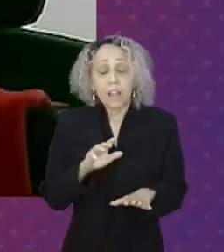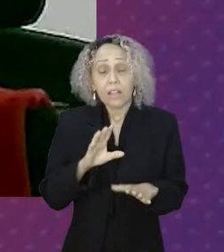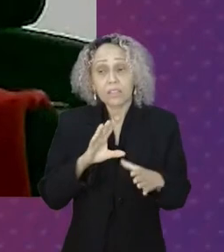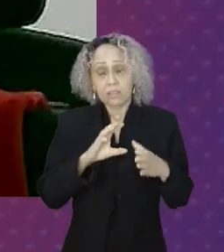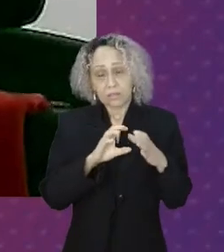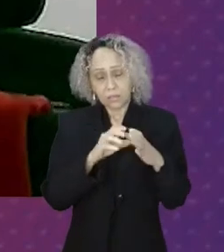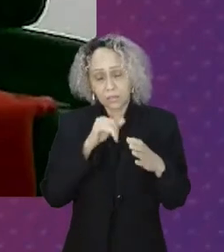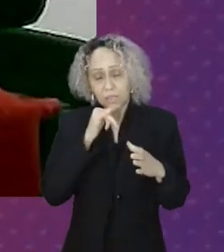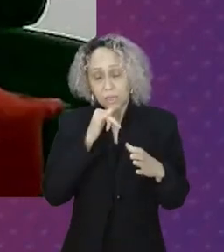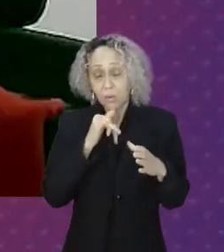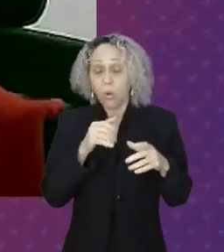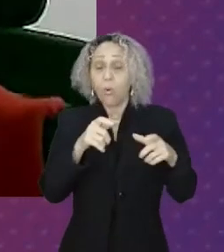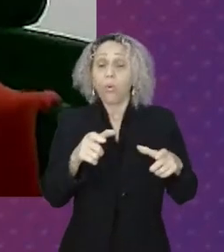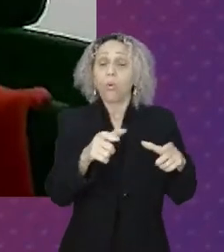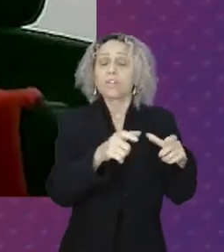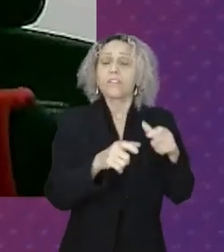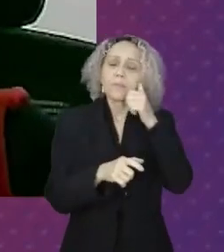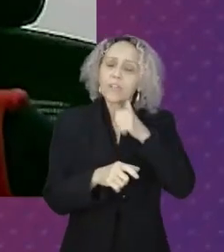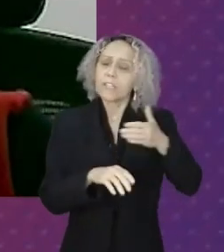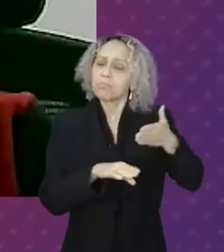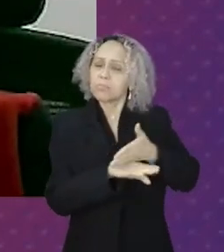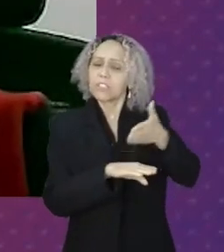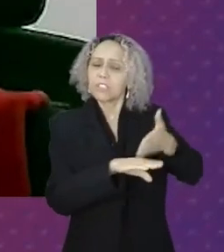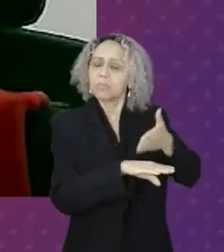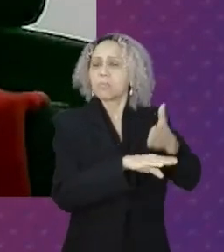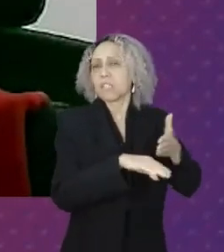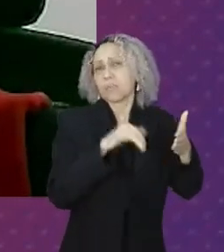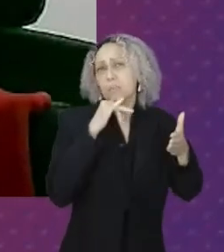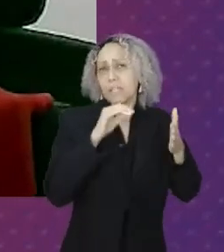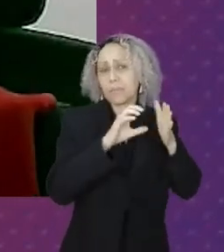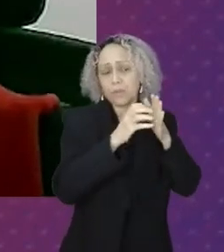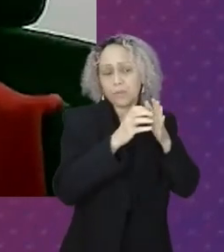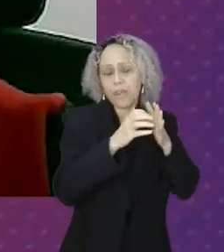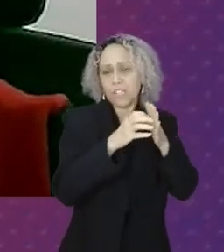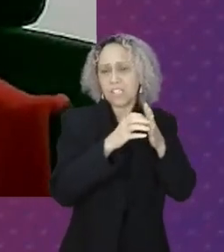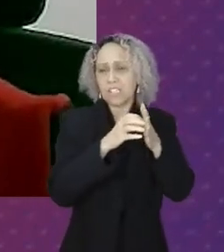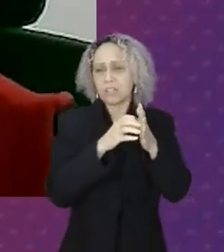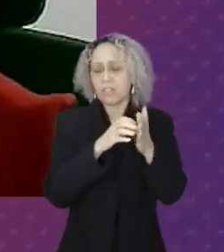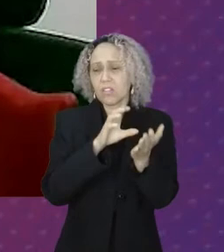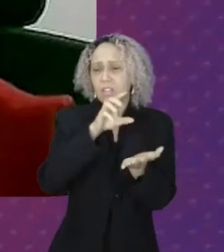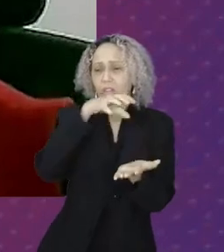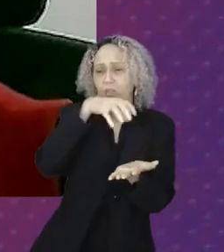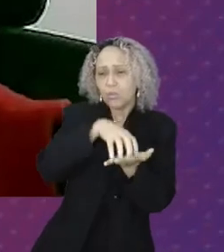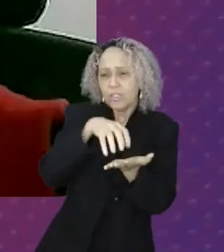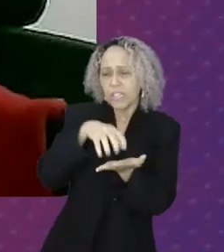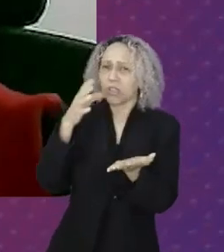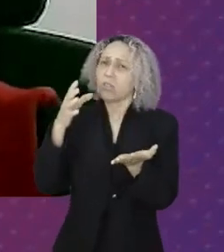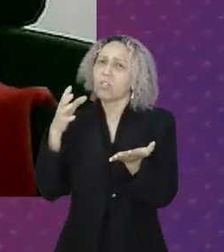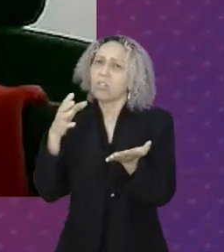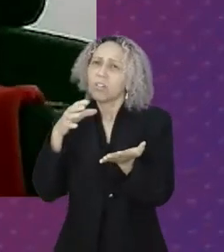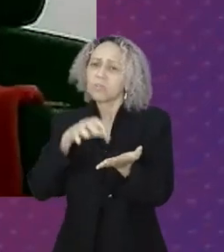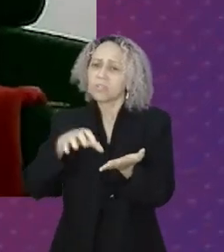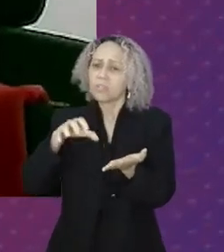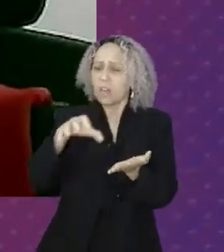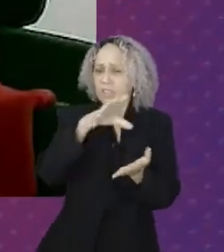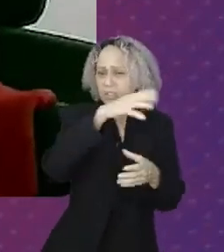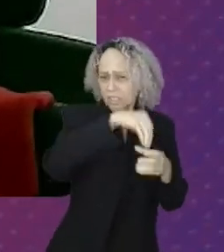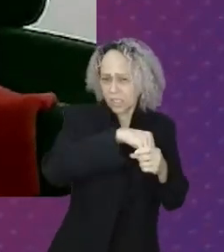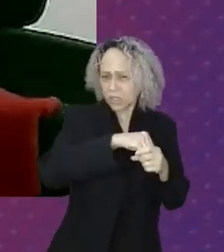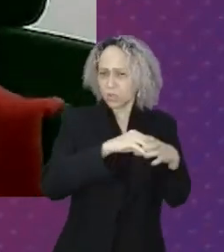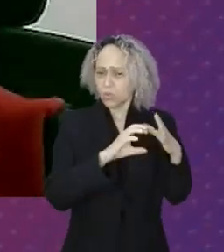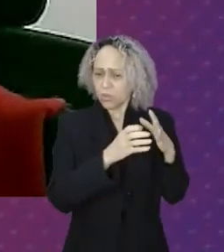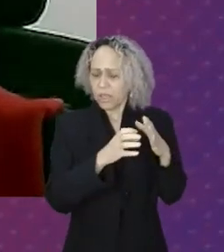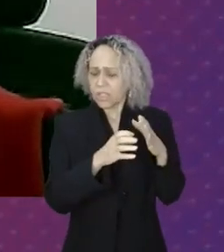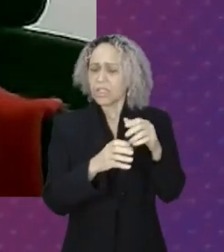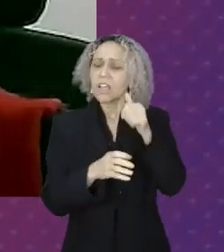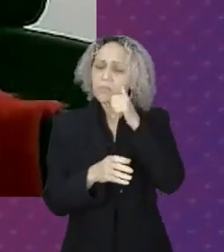internos, das instâncias, dos diretórios, que as mulheres possam efetivamente exercer os